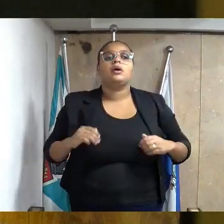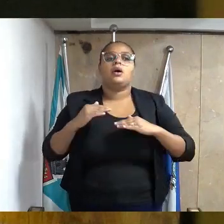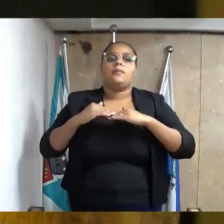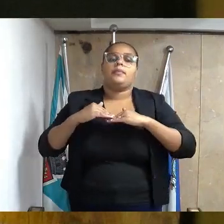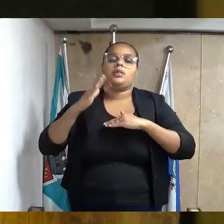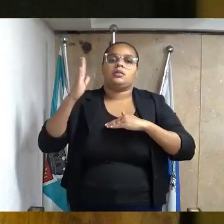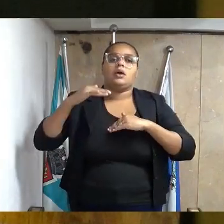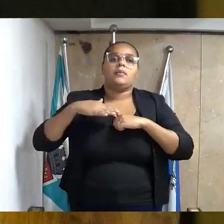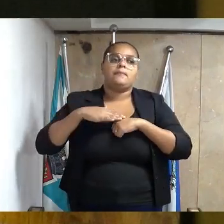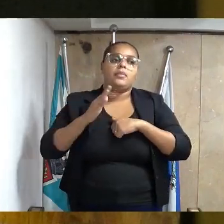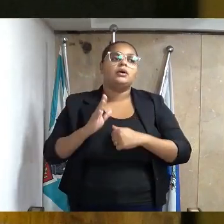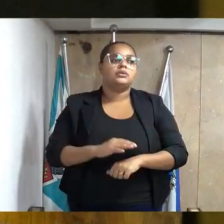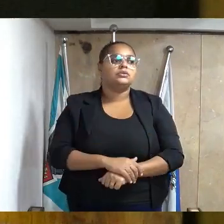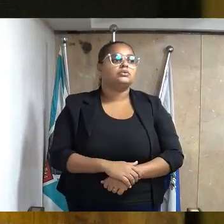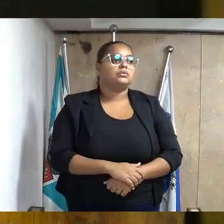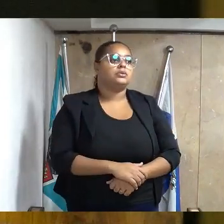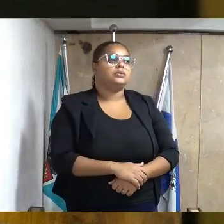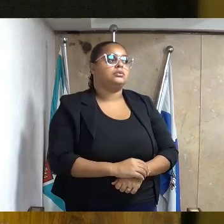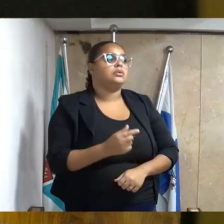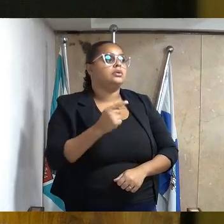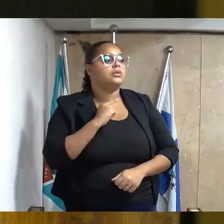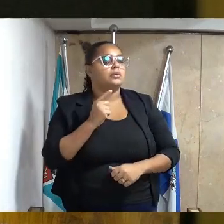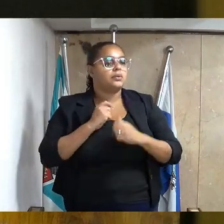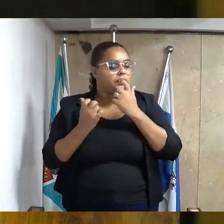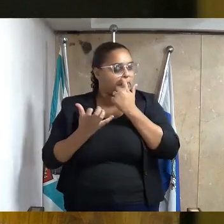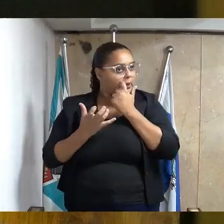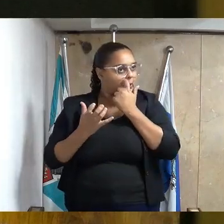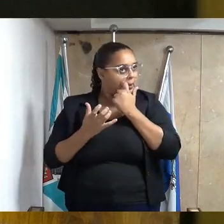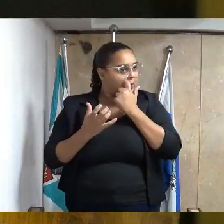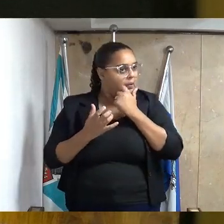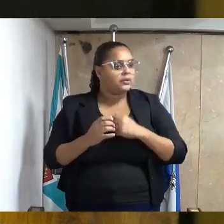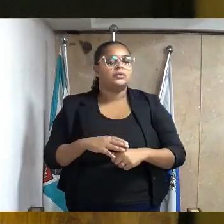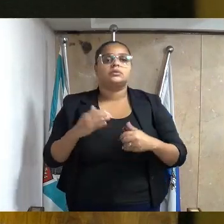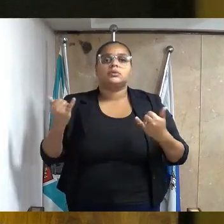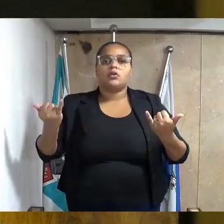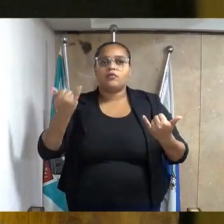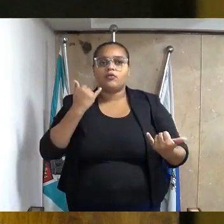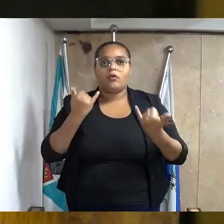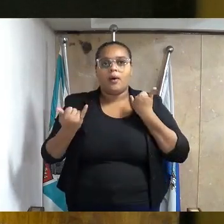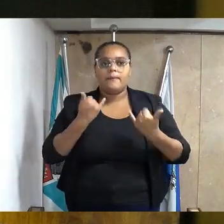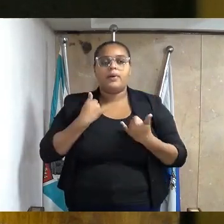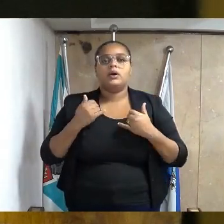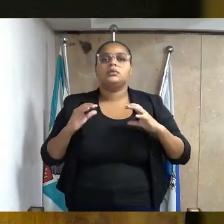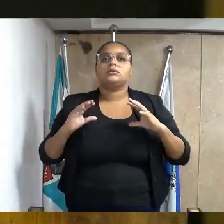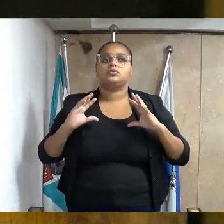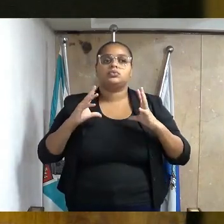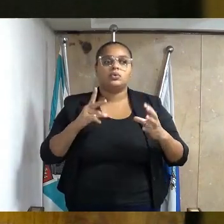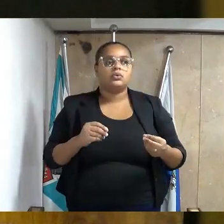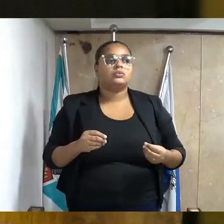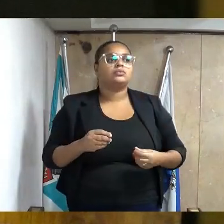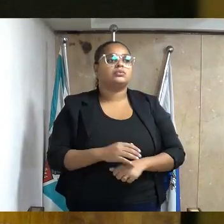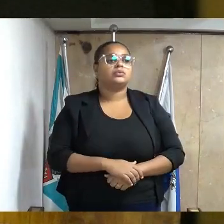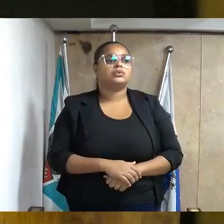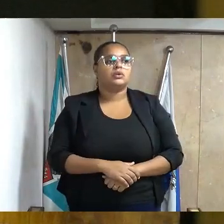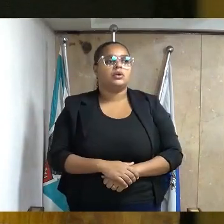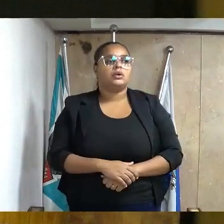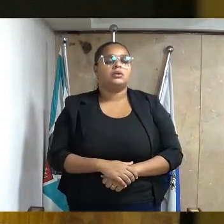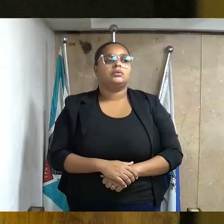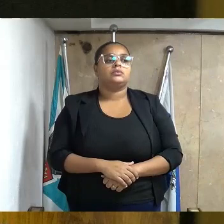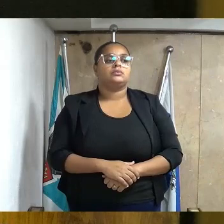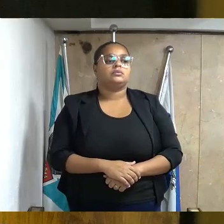aumentar. E eu quero informar da parceria